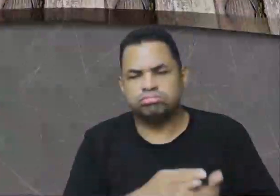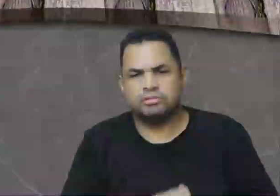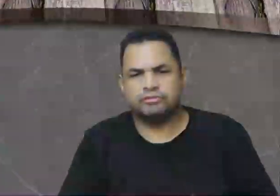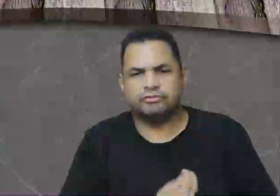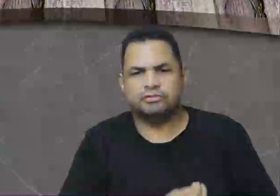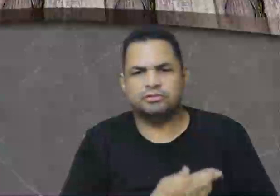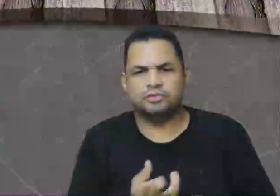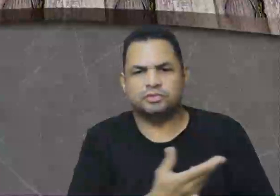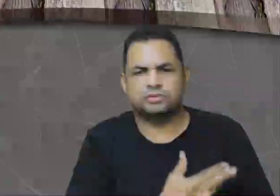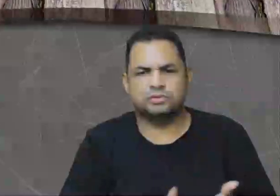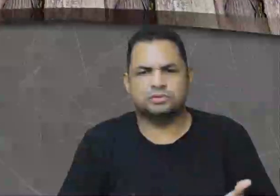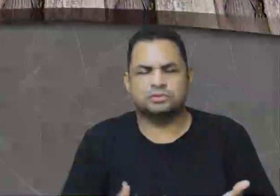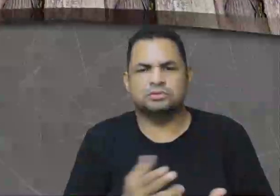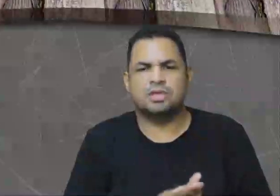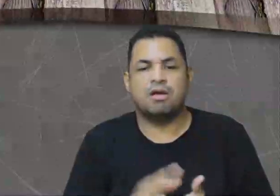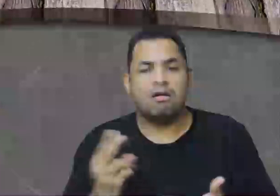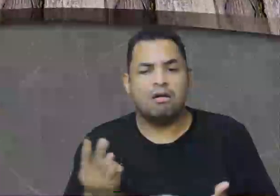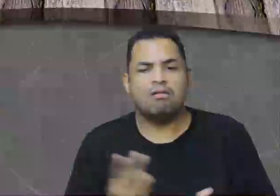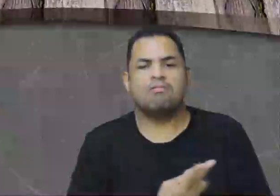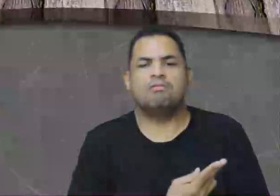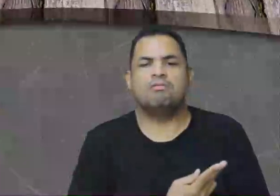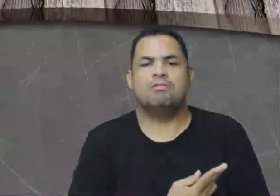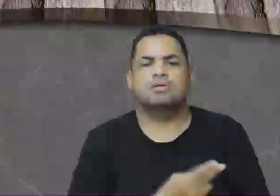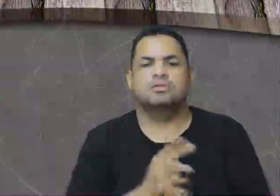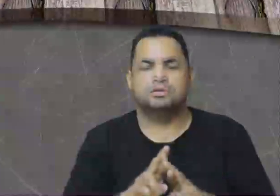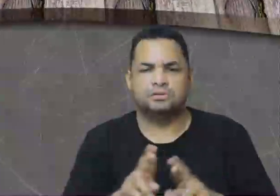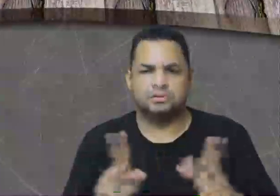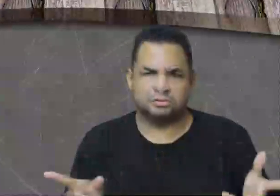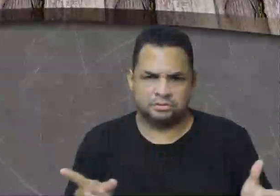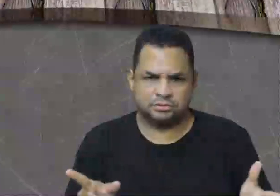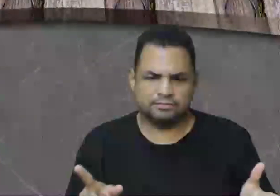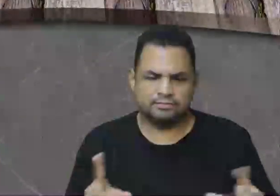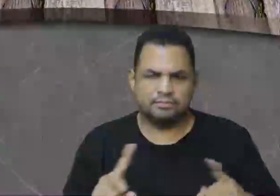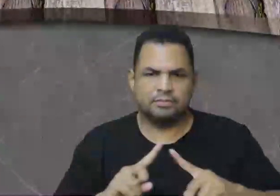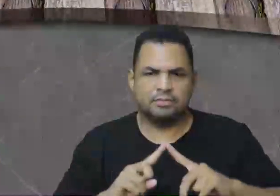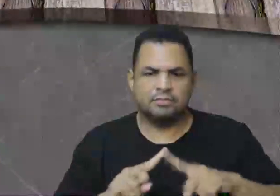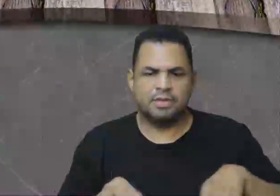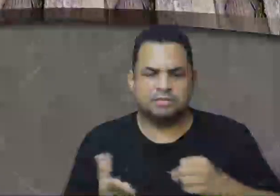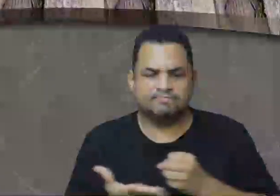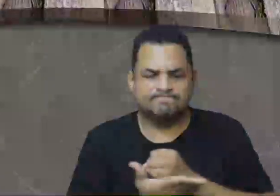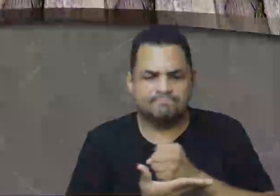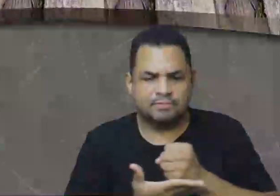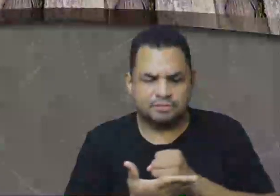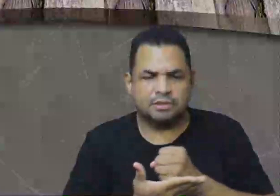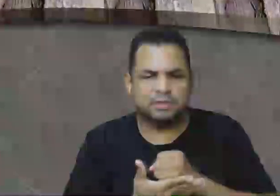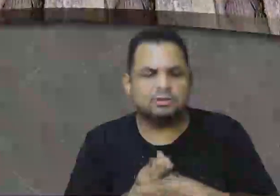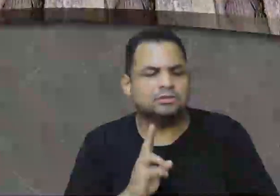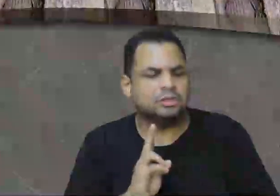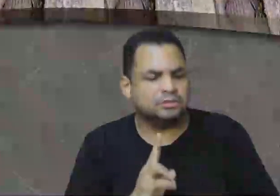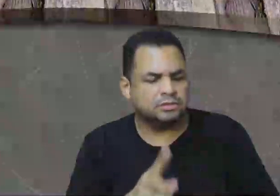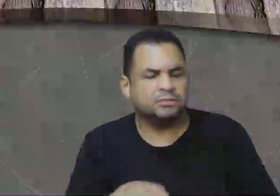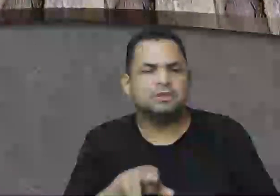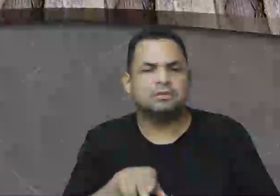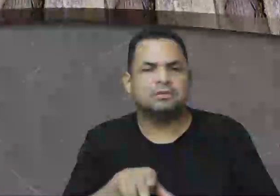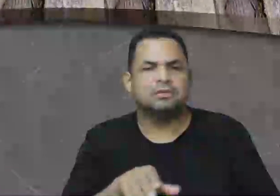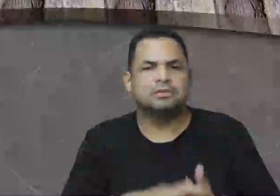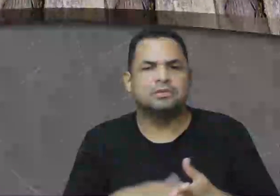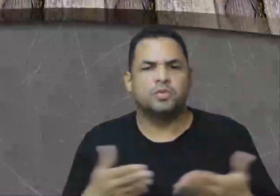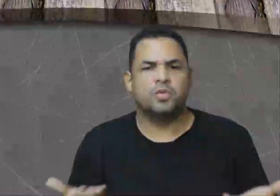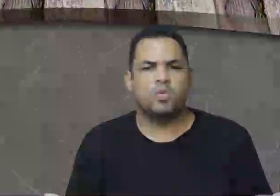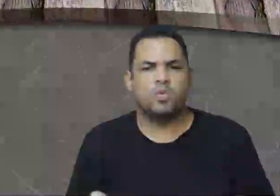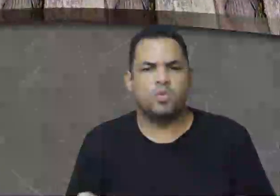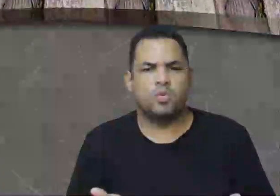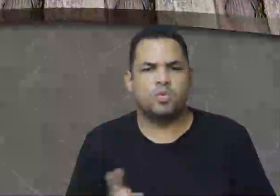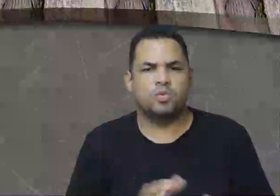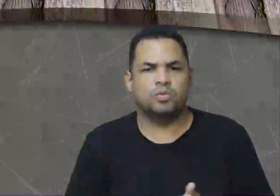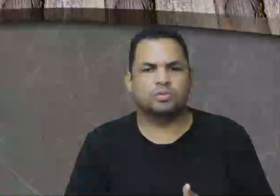vivos, isso se dá de forma diferente, mas a base é a mesma. O que a gente está vendo hoje,